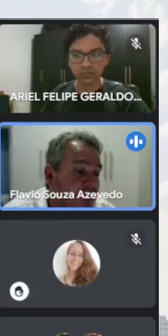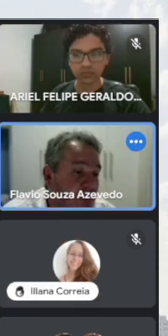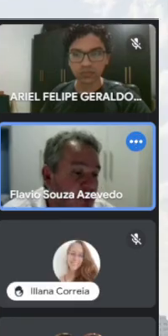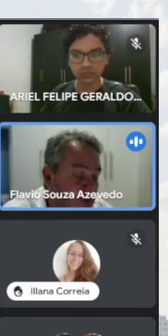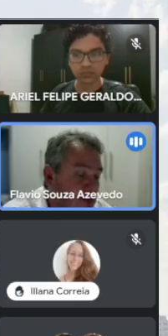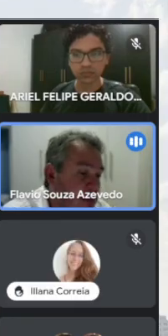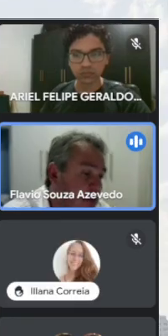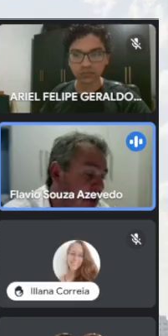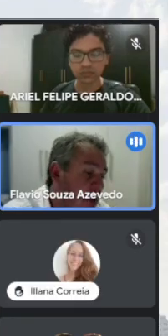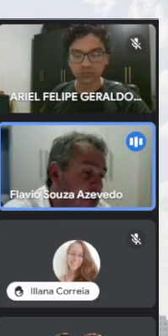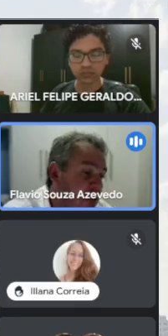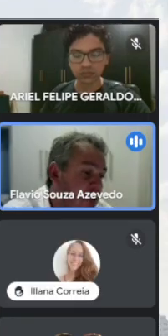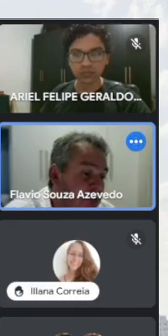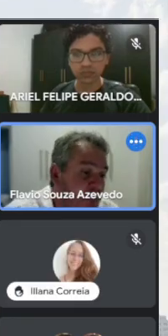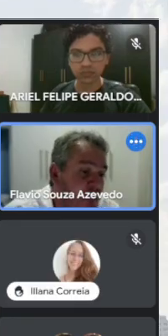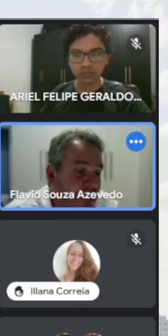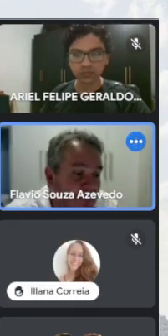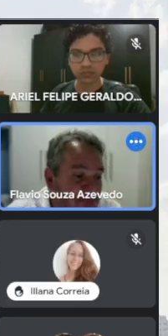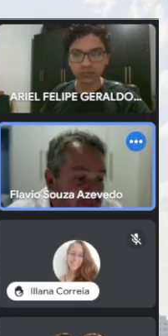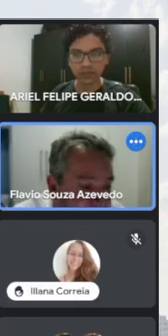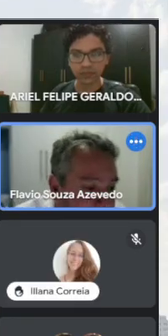água. Então, tudo isso tem que ser analisado.